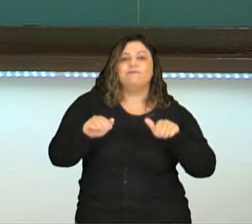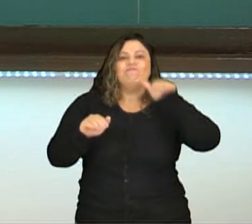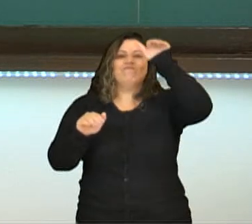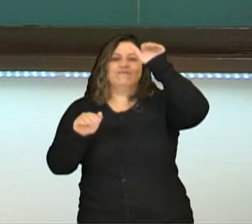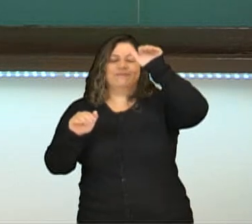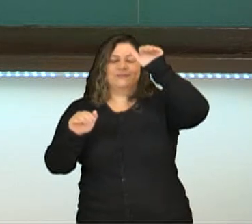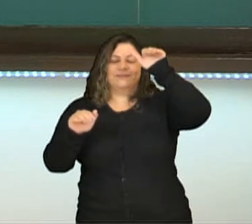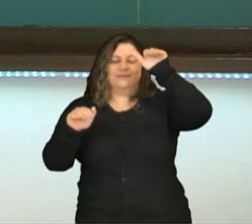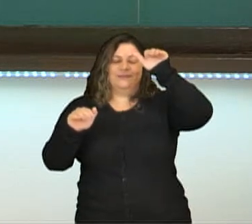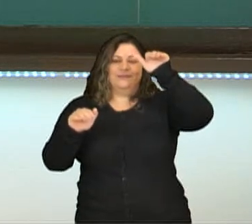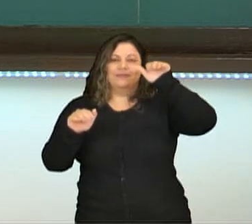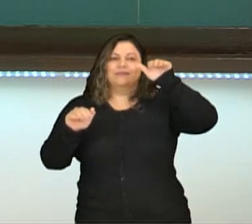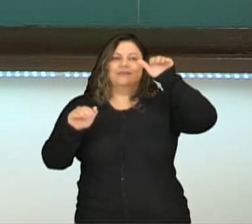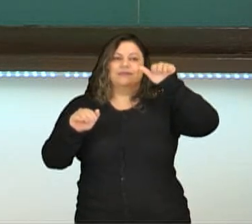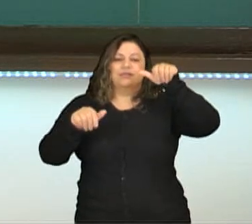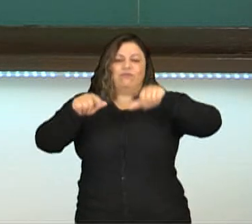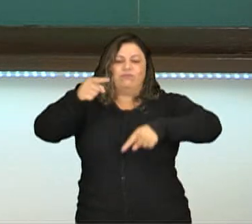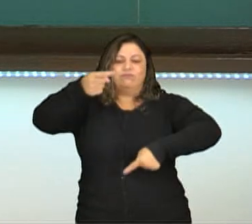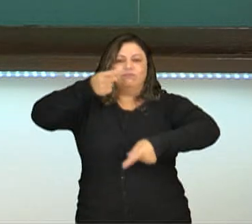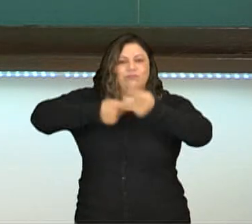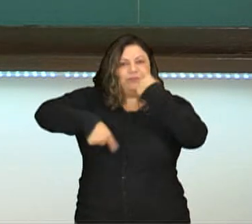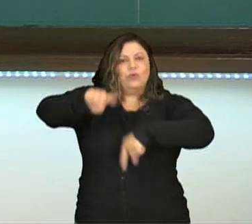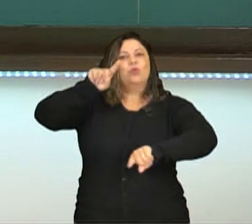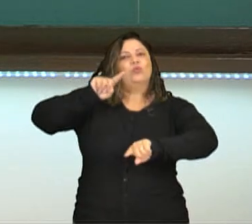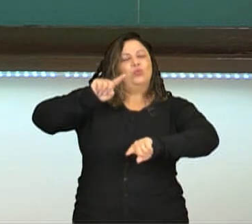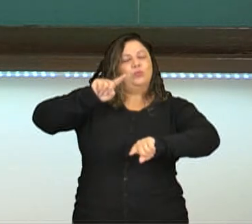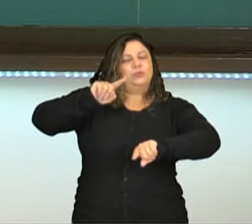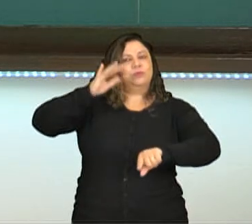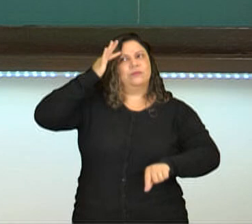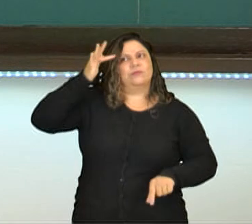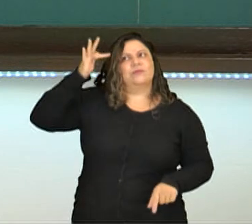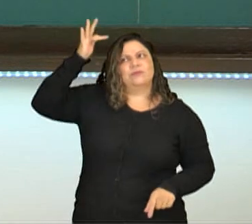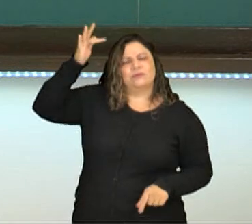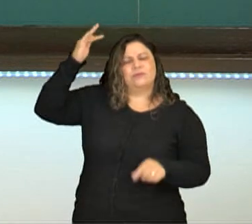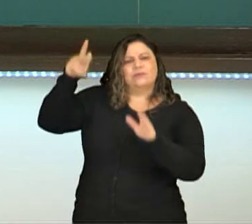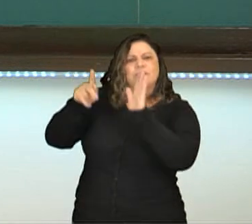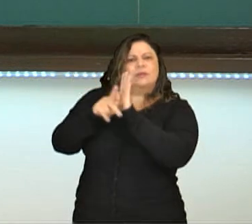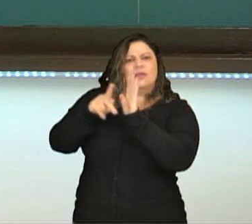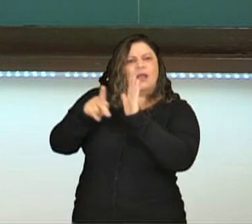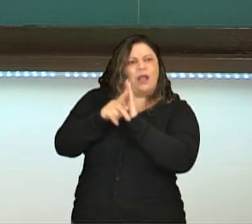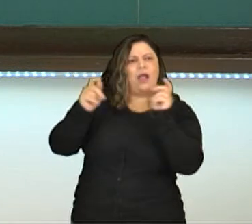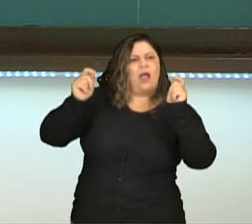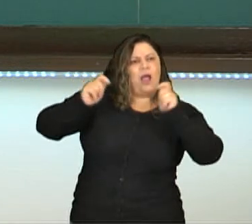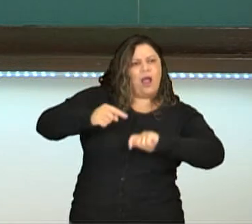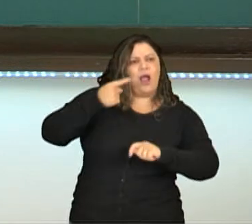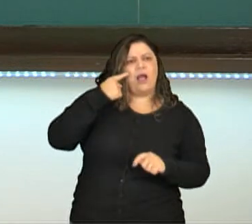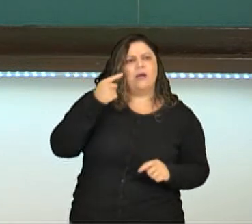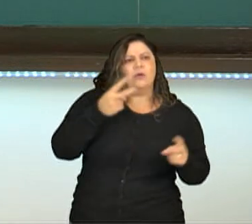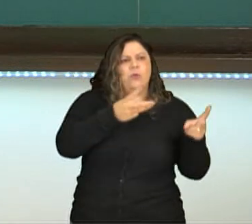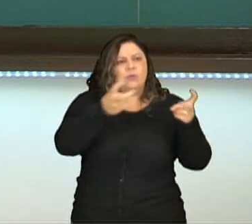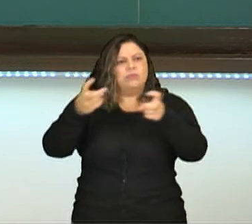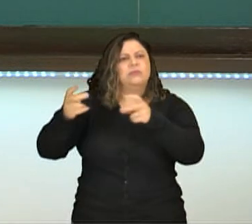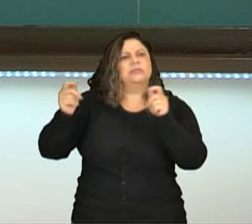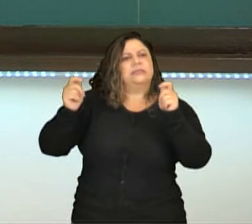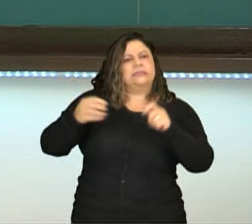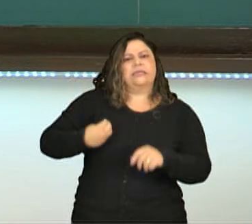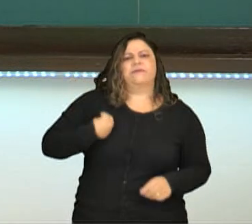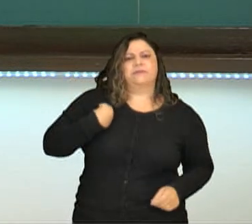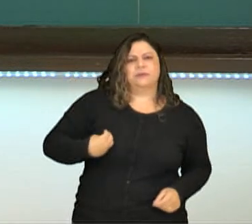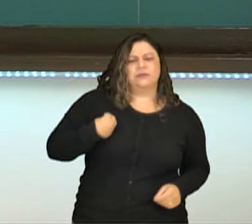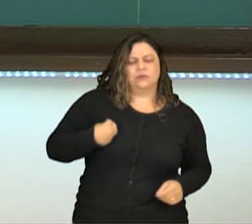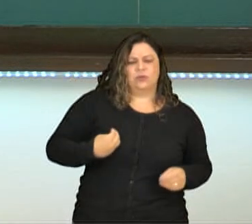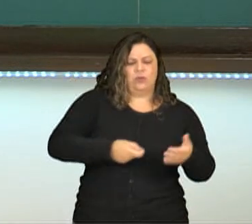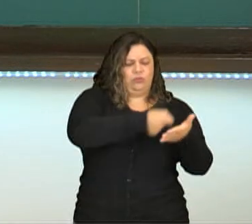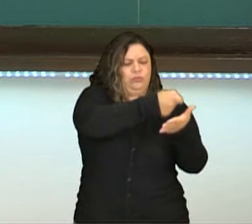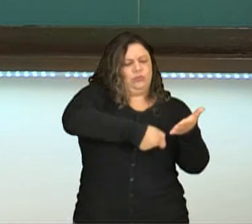evidência. E isso foi realizado pelos filósofos árabes que estavam presentes na Península Ibérica, que trouxeram os escritos